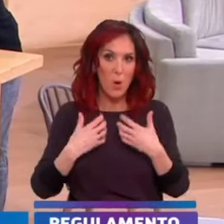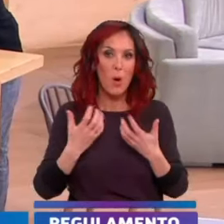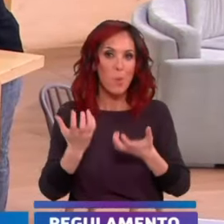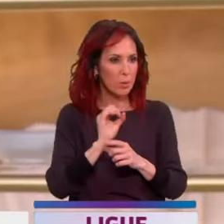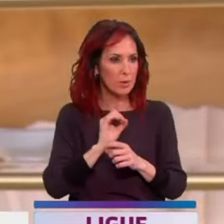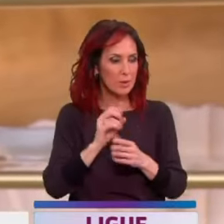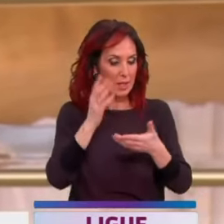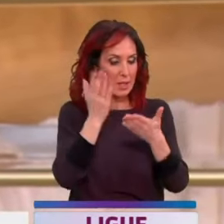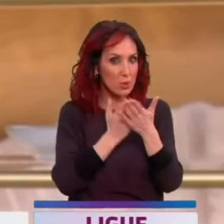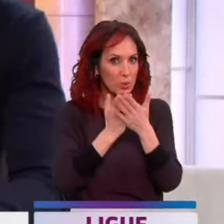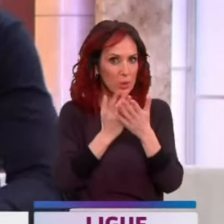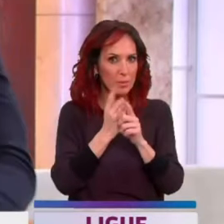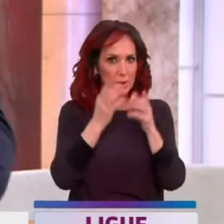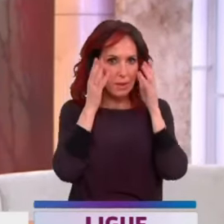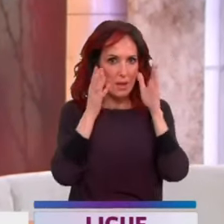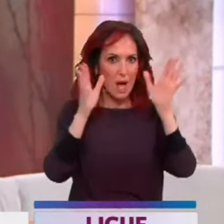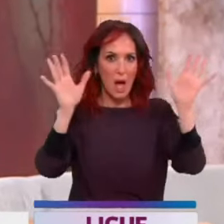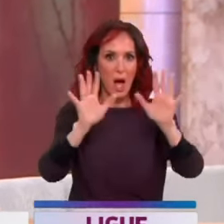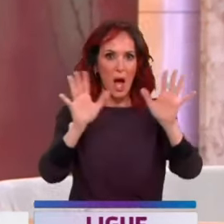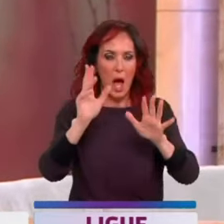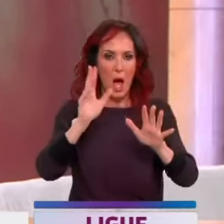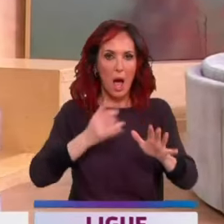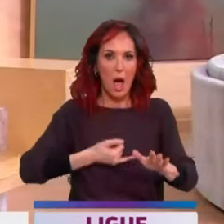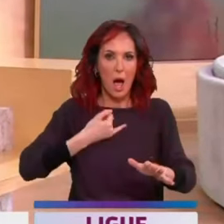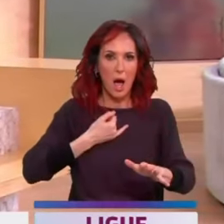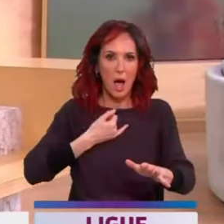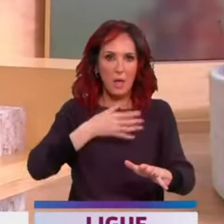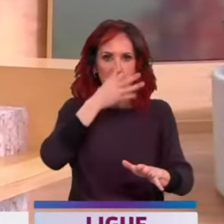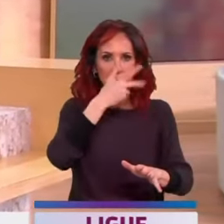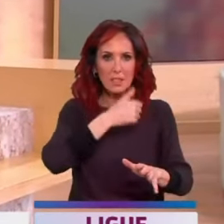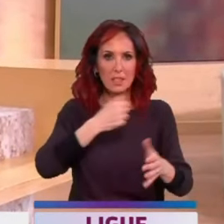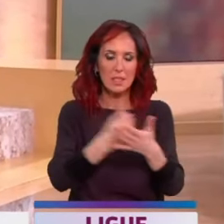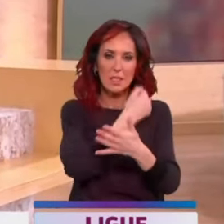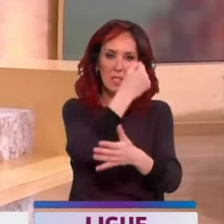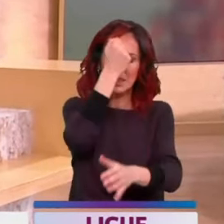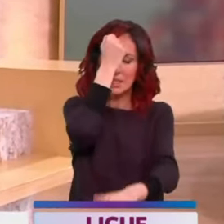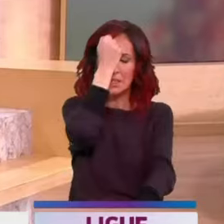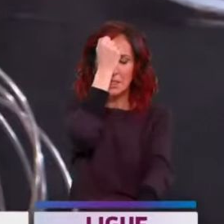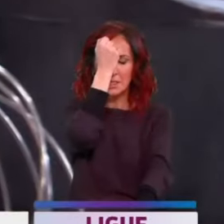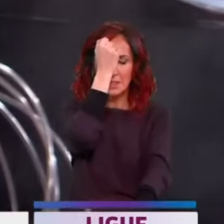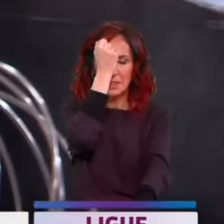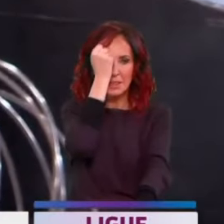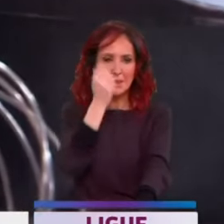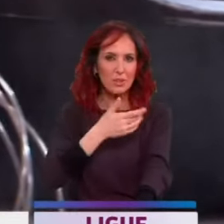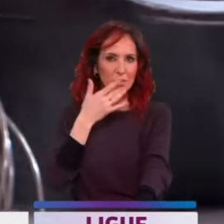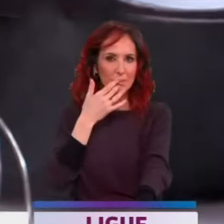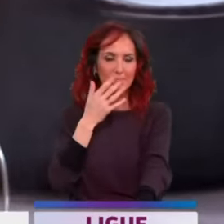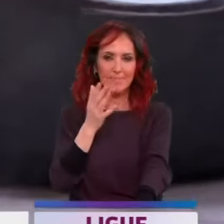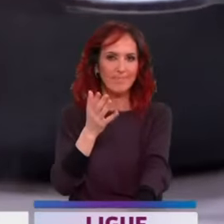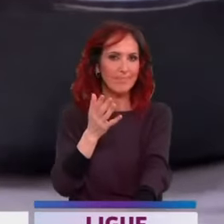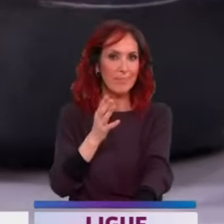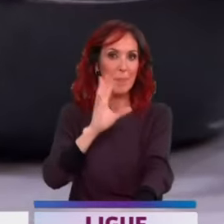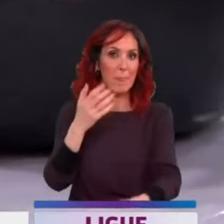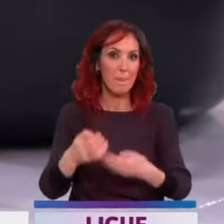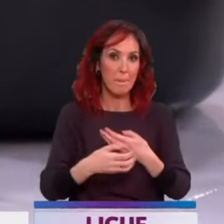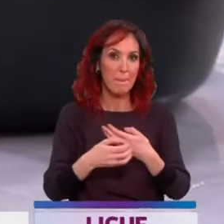Olha, Agostinho. Eu não me concentro. Ai, peraí. Ai, oh. Ai, que tristeza tão grande. Também não é o já fim do... deu a geneira. Isto é o que acontece nas